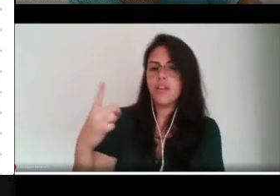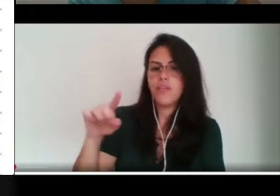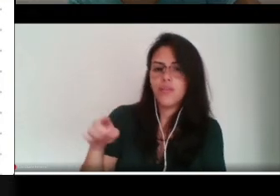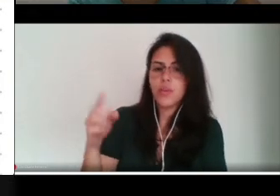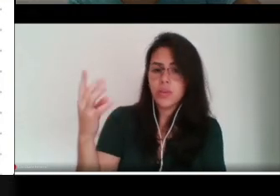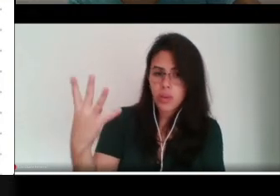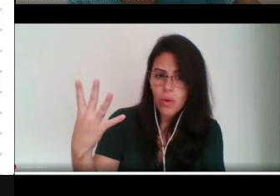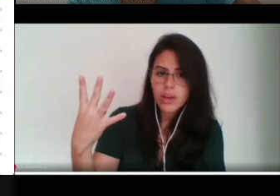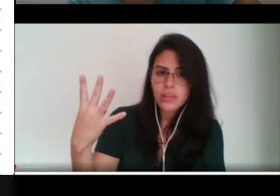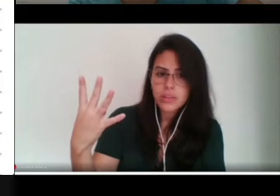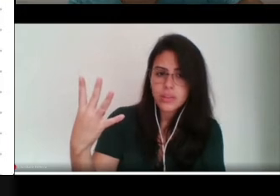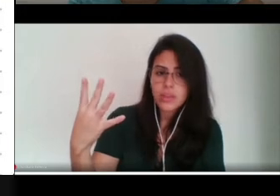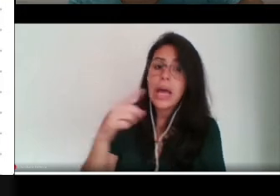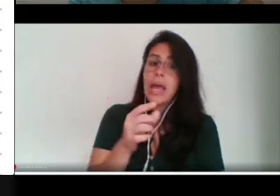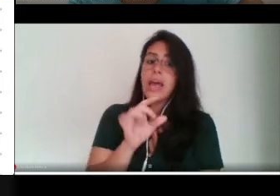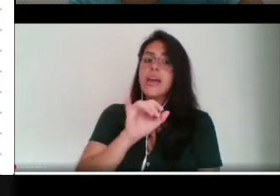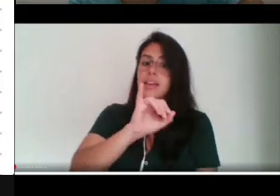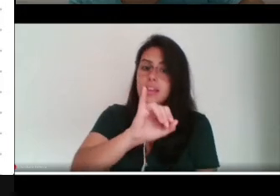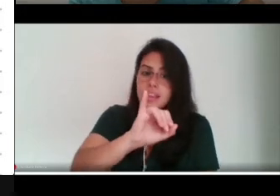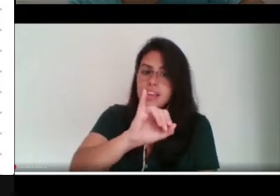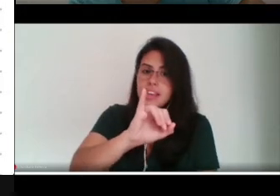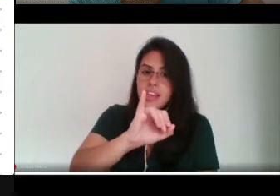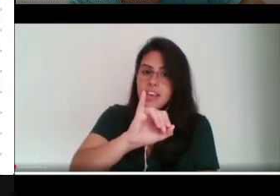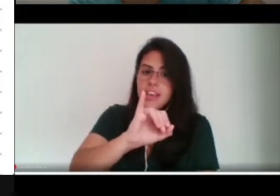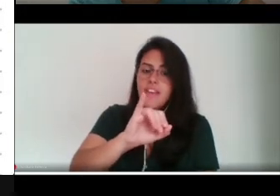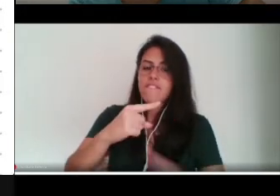VEC menos K,